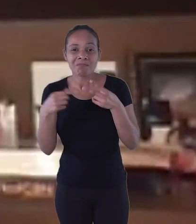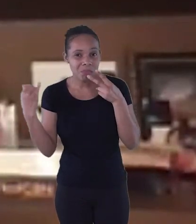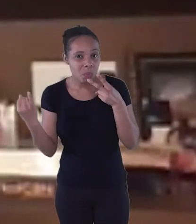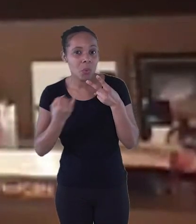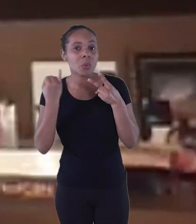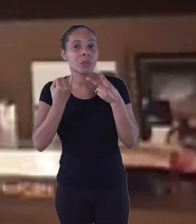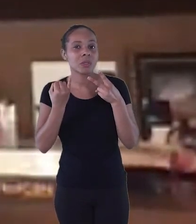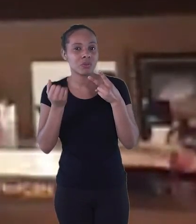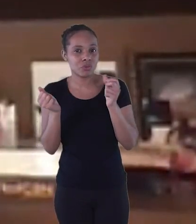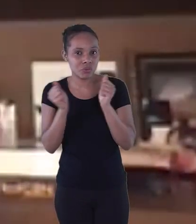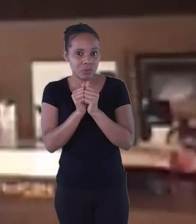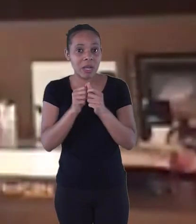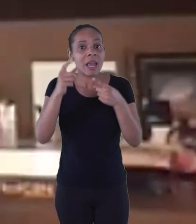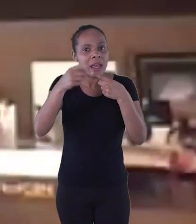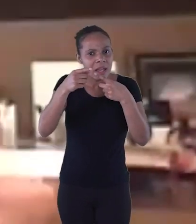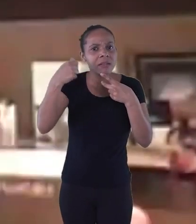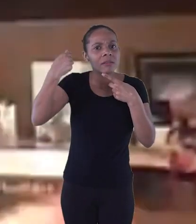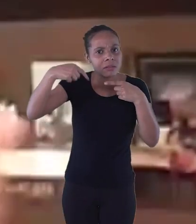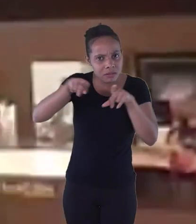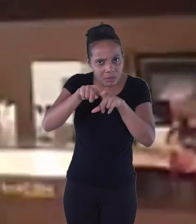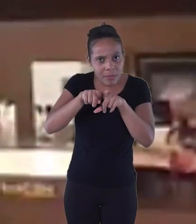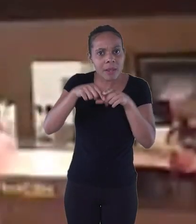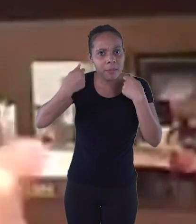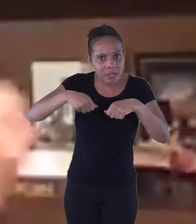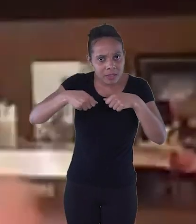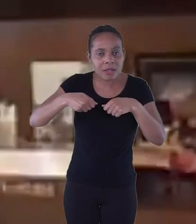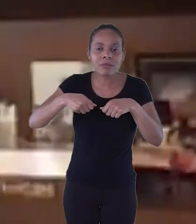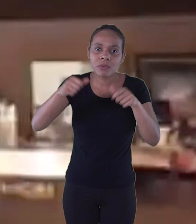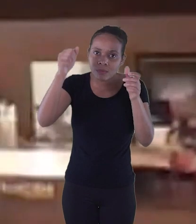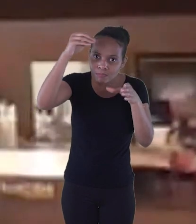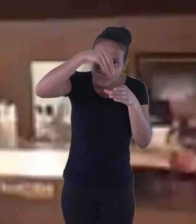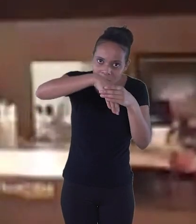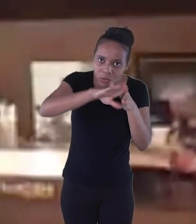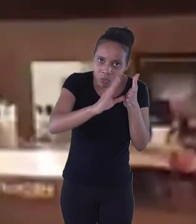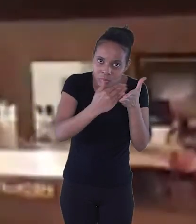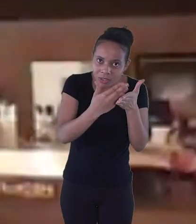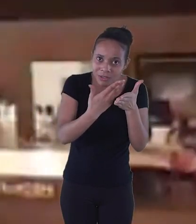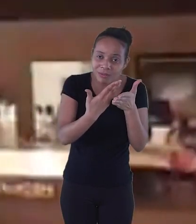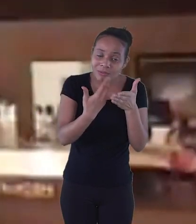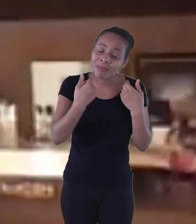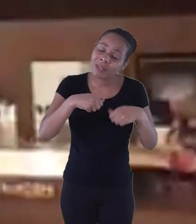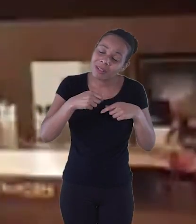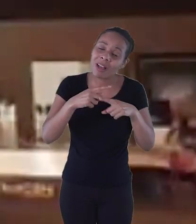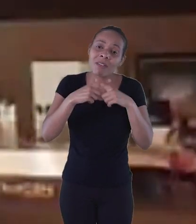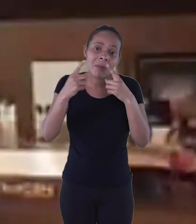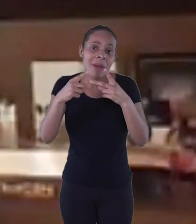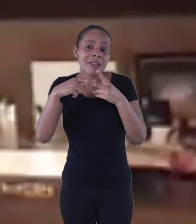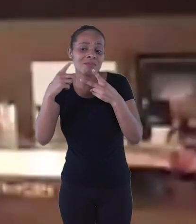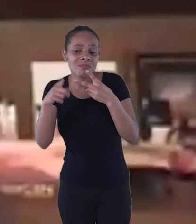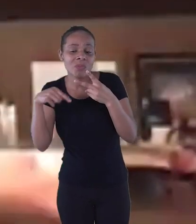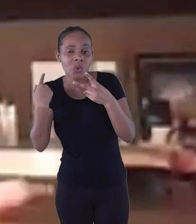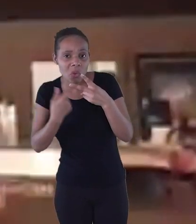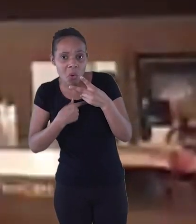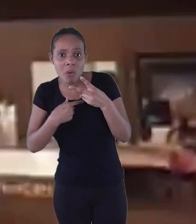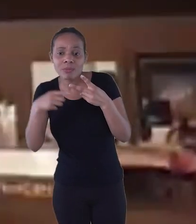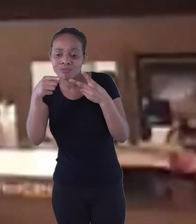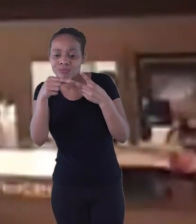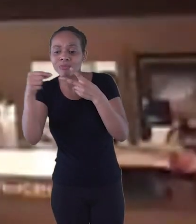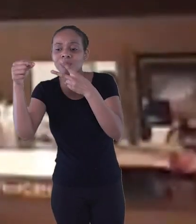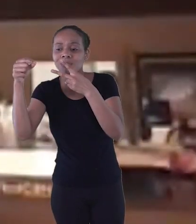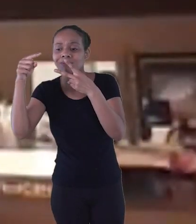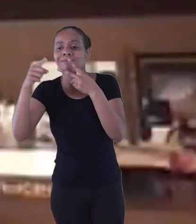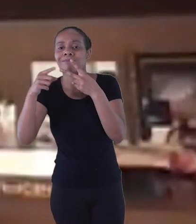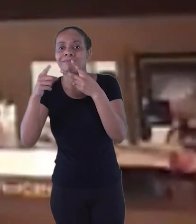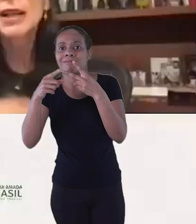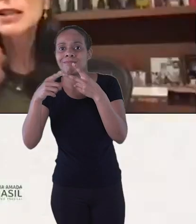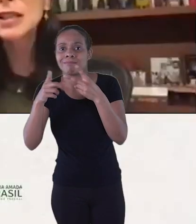Jair Rodrigues não tinha que estar? Tinha que estar, mas na comparação ele saiu. Já citamos o Luiz Melodia, eu adoro o Luiz Melodia. E